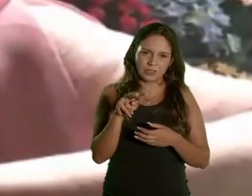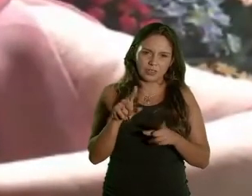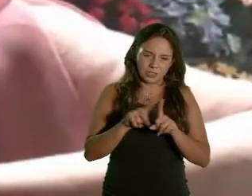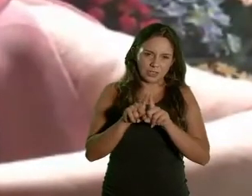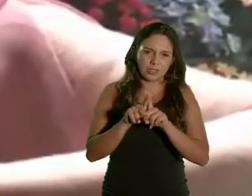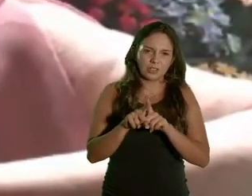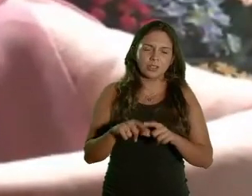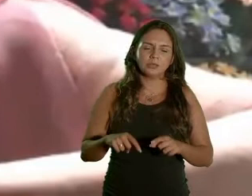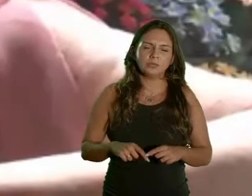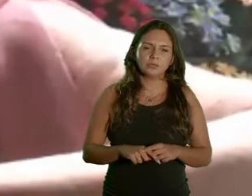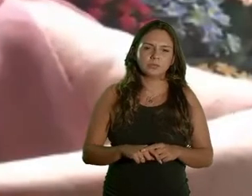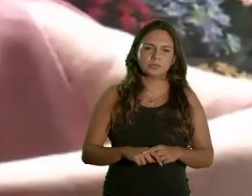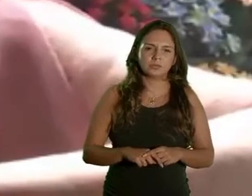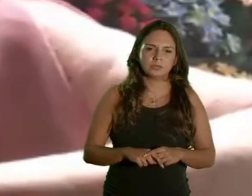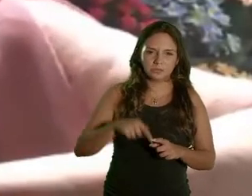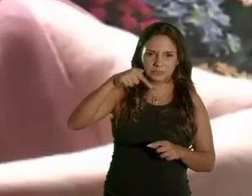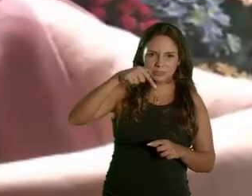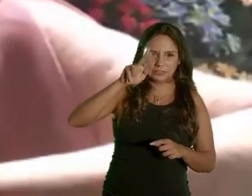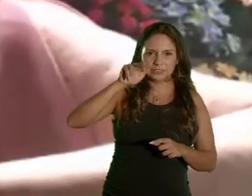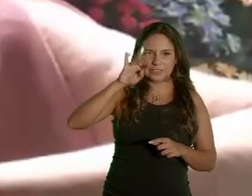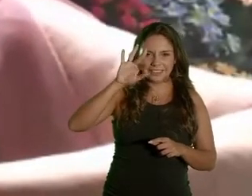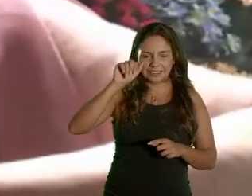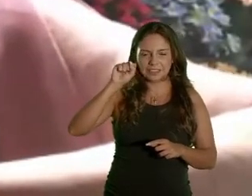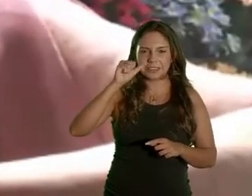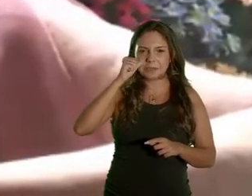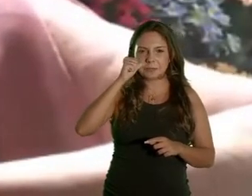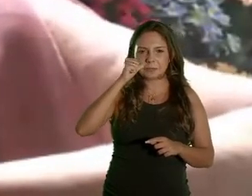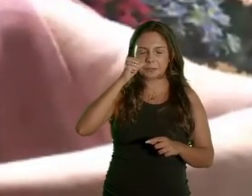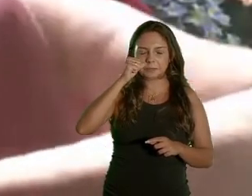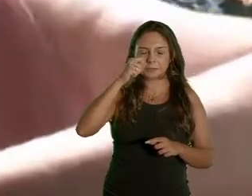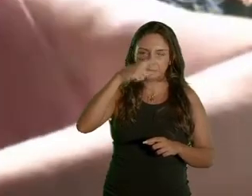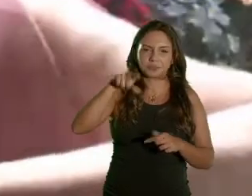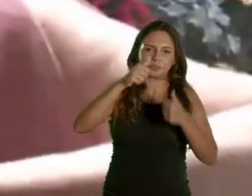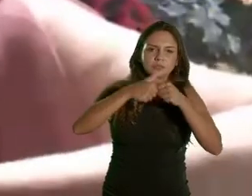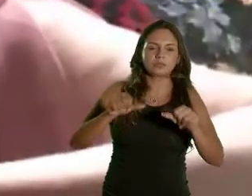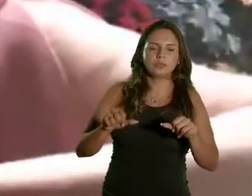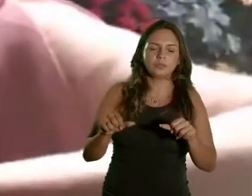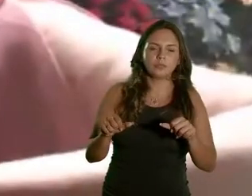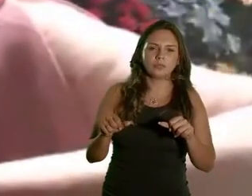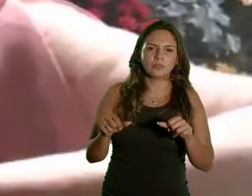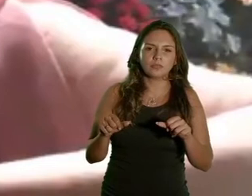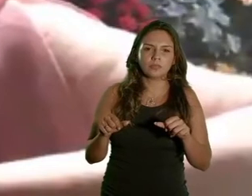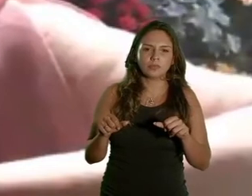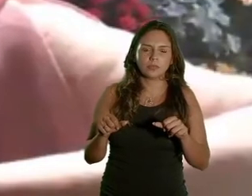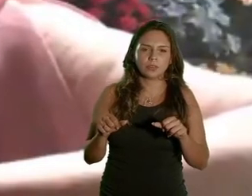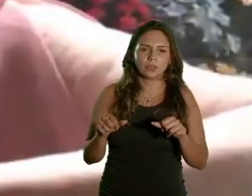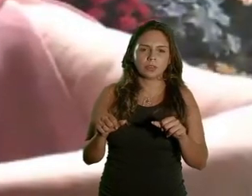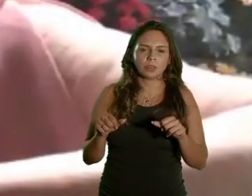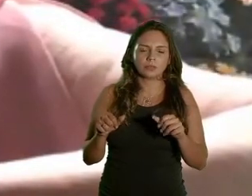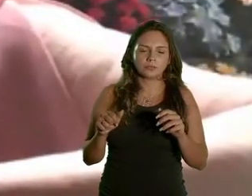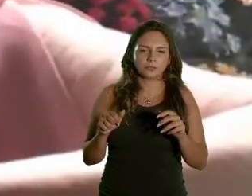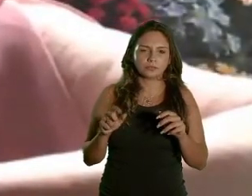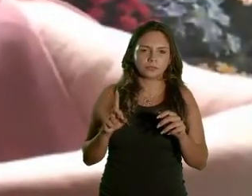também, de quintas e de altravias, que está agradando, graças a Deus,